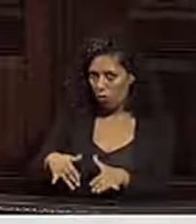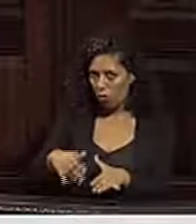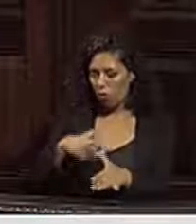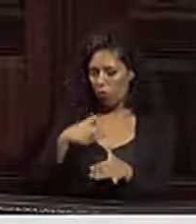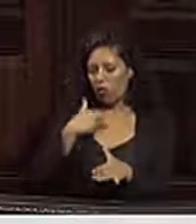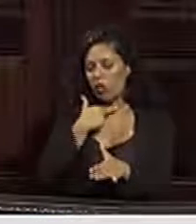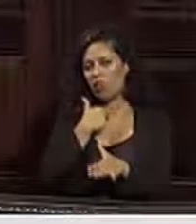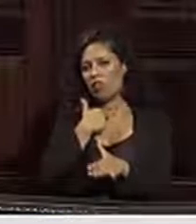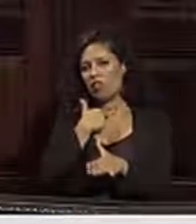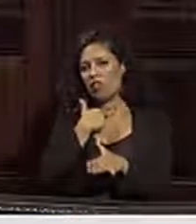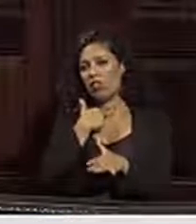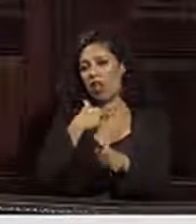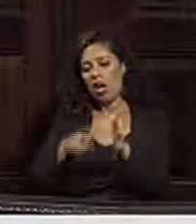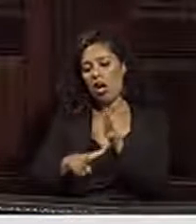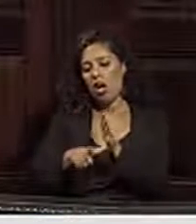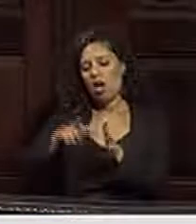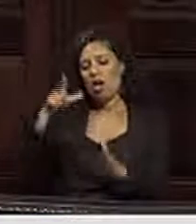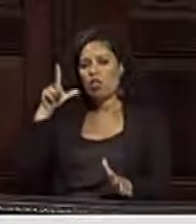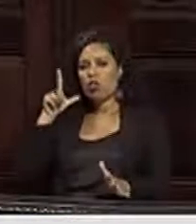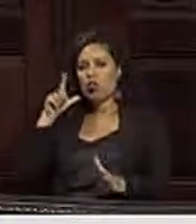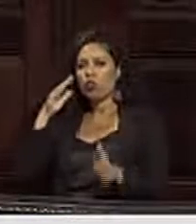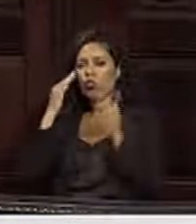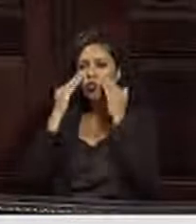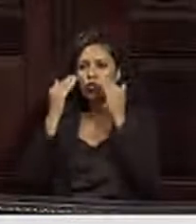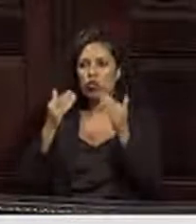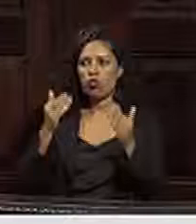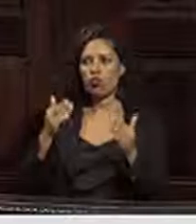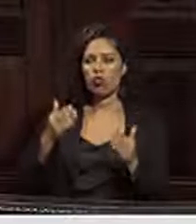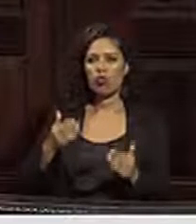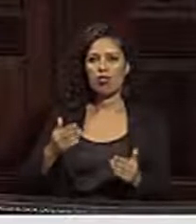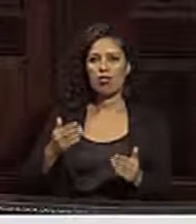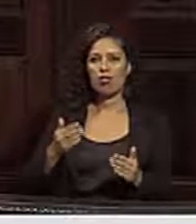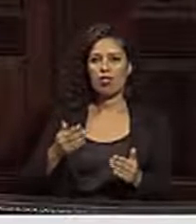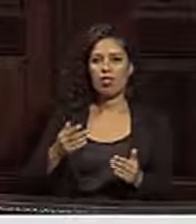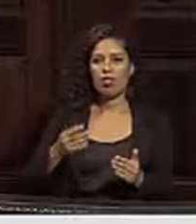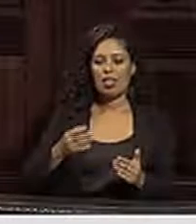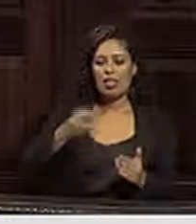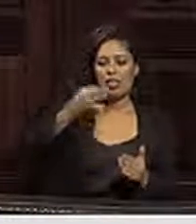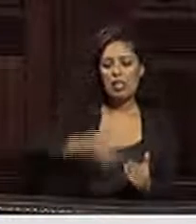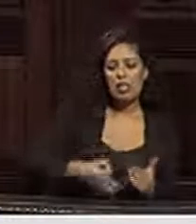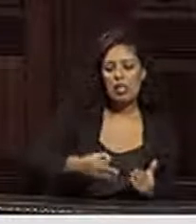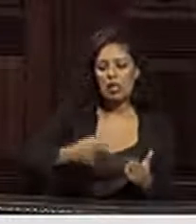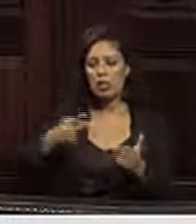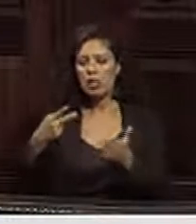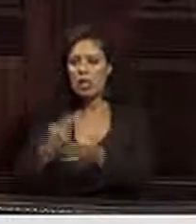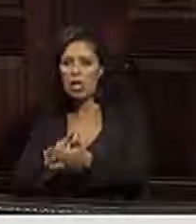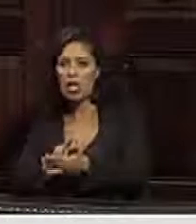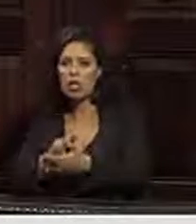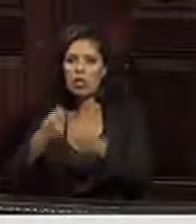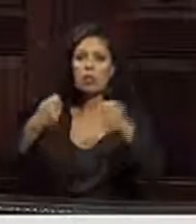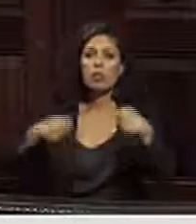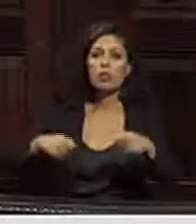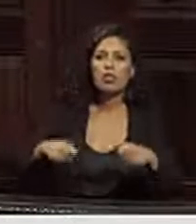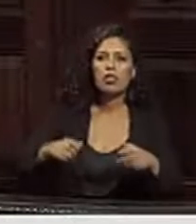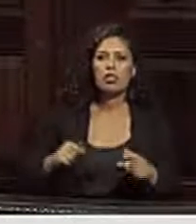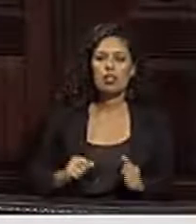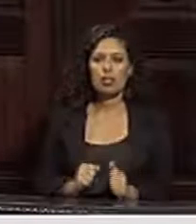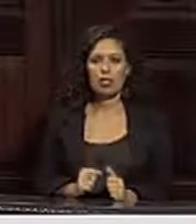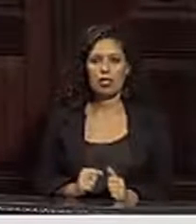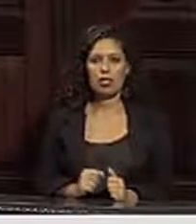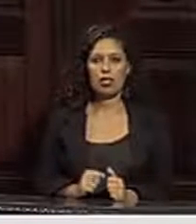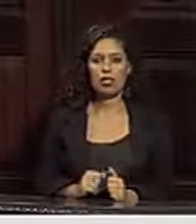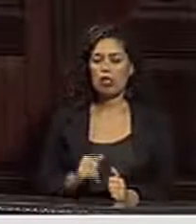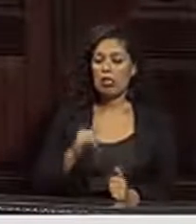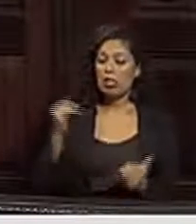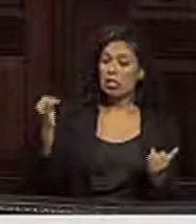Isso é um direito que está na Constituição. Até porque, senhor presidente, se hoje estão votando